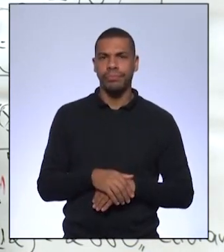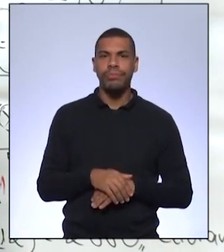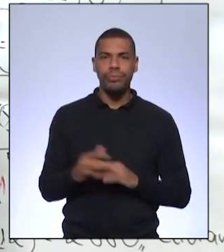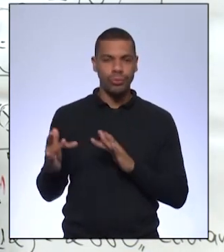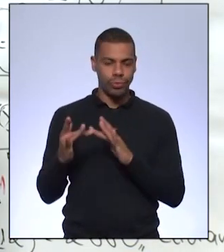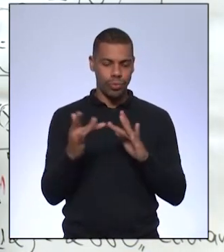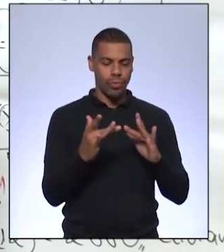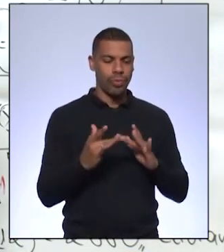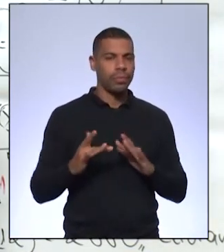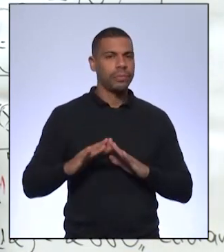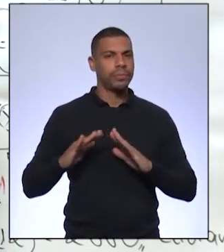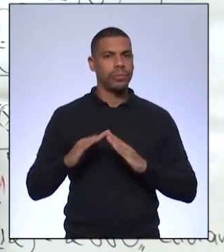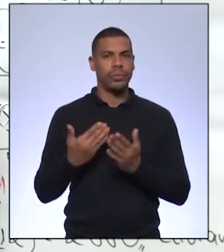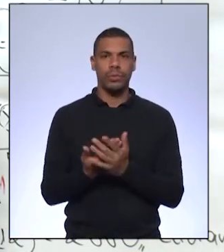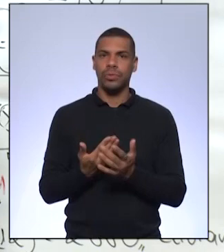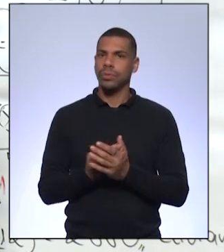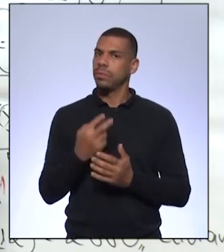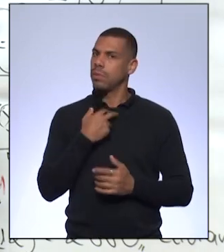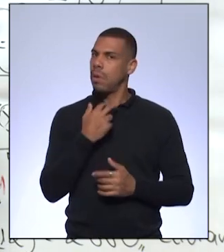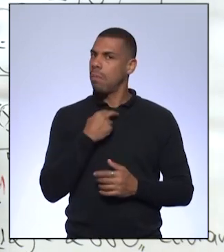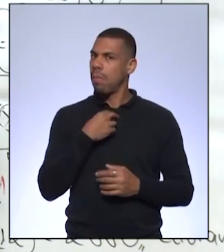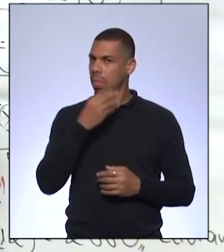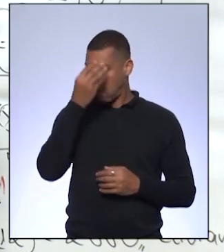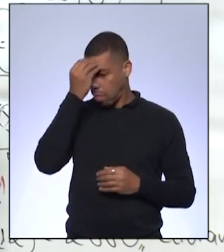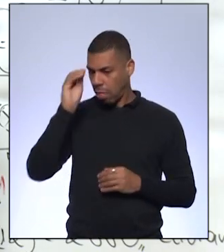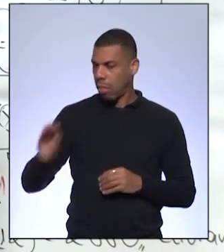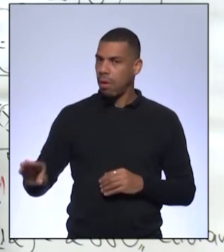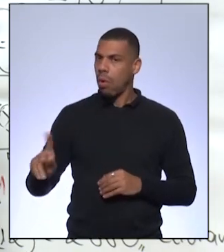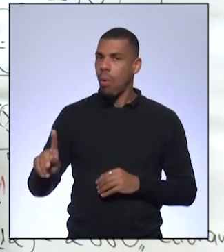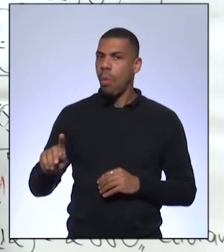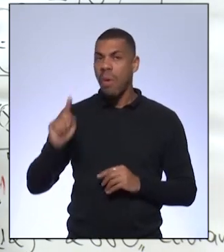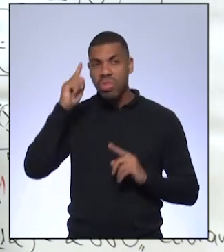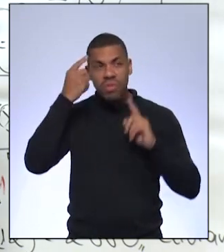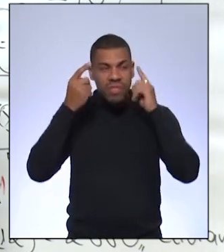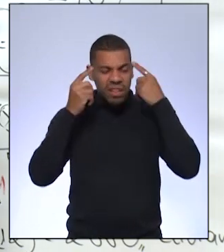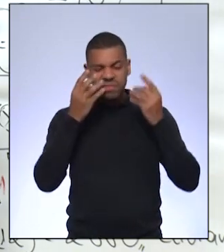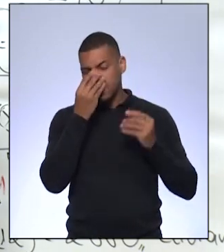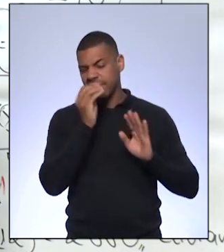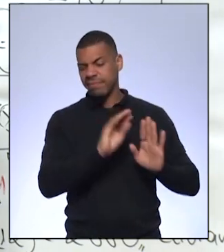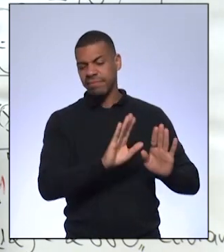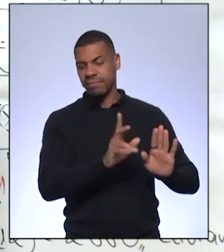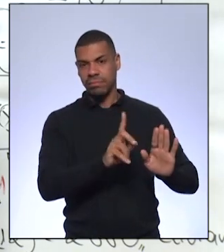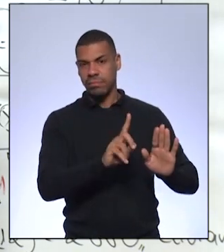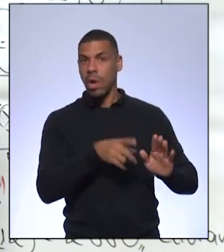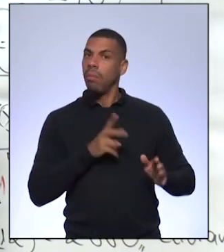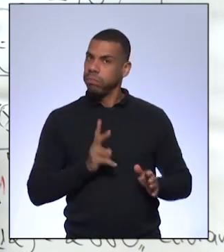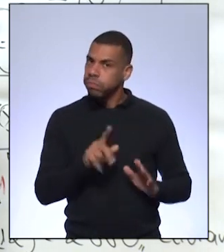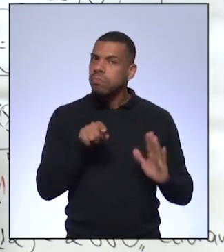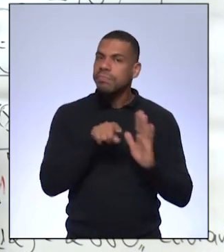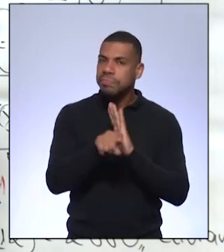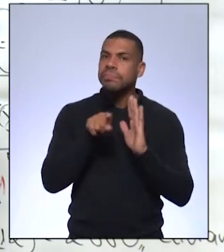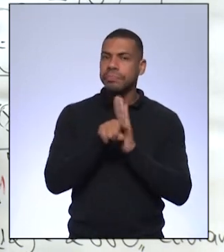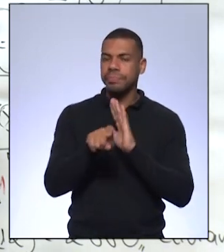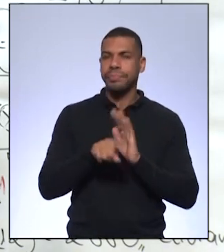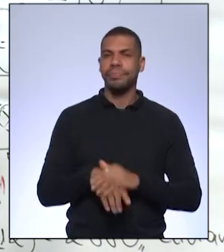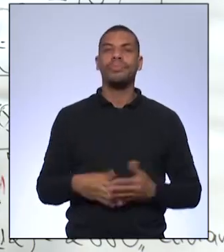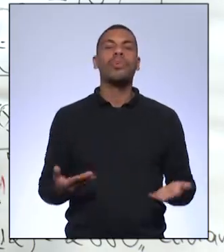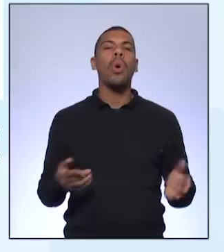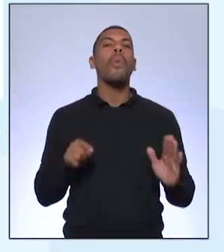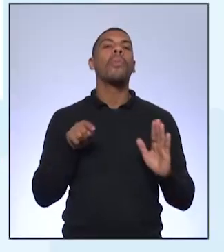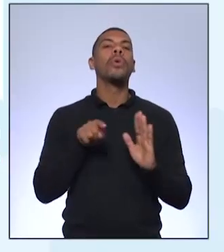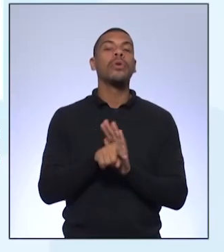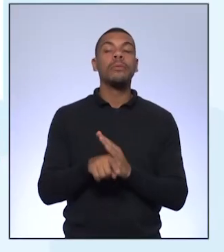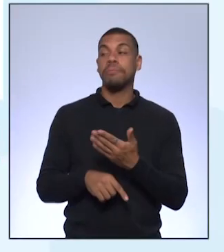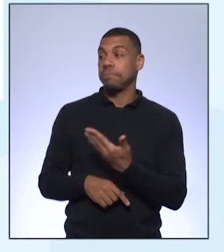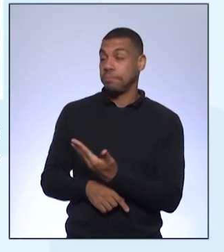consegue desenvolver. Agora, não deixa a dúvida perdurar, senão é um efeito cascata. Tudo bem? Qual é a pergunta? Com